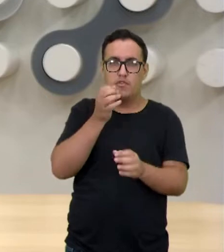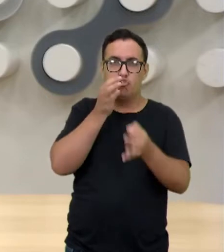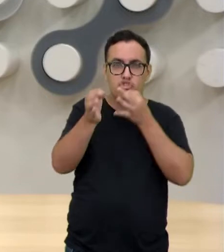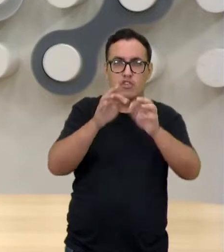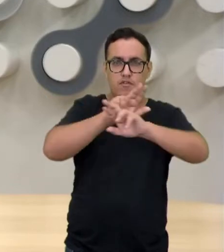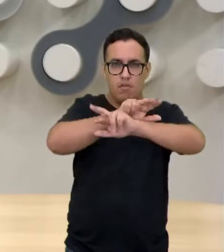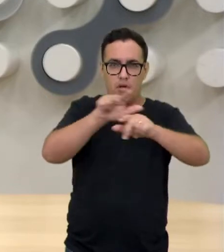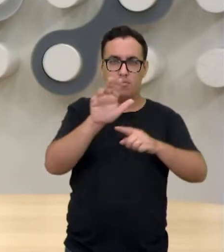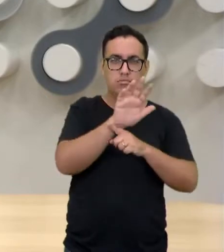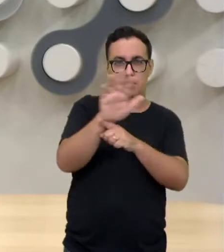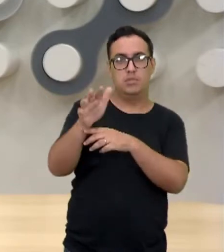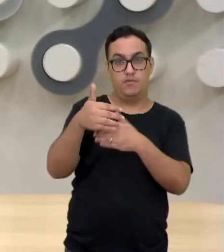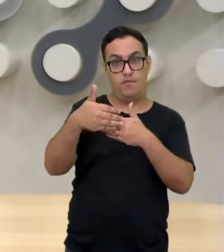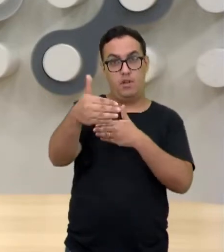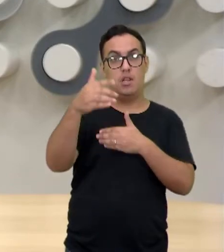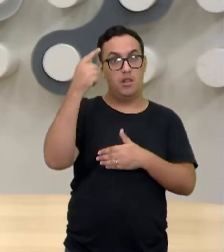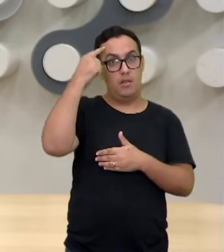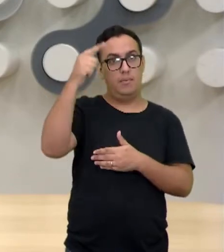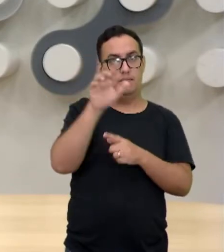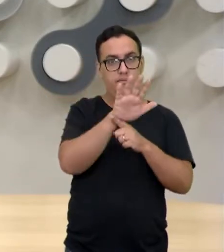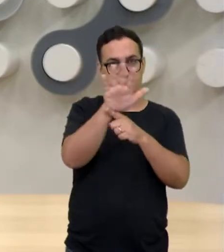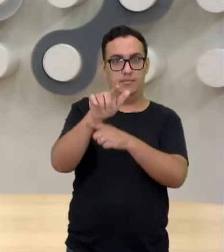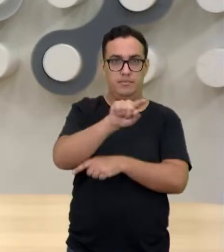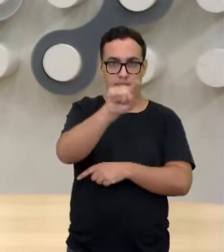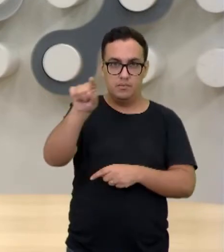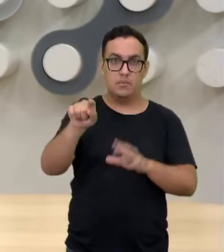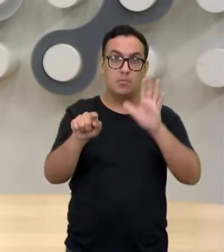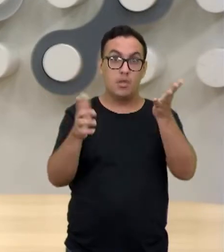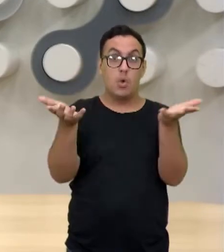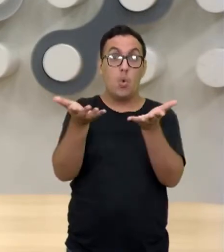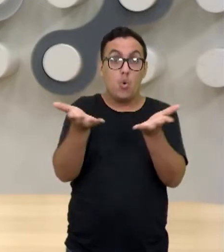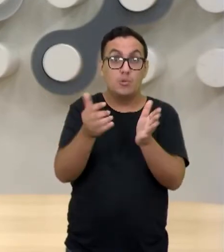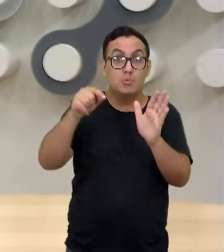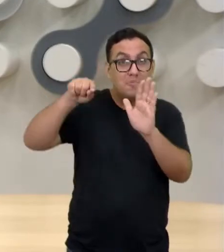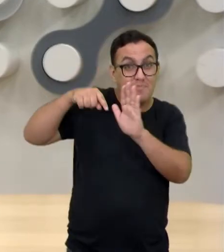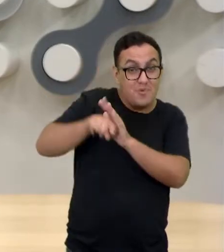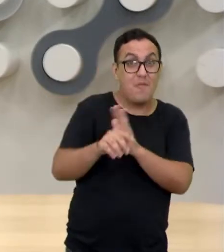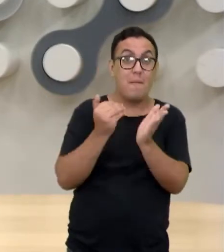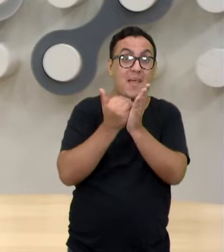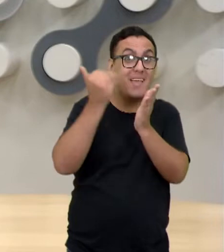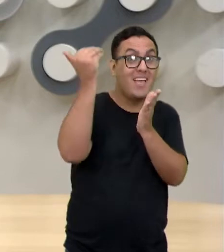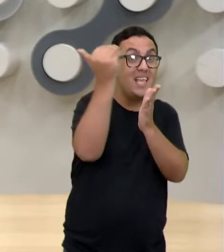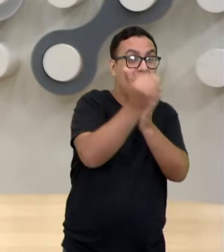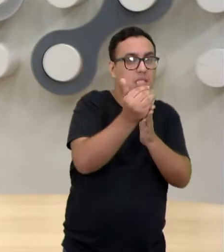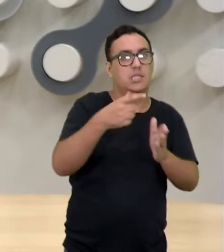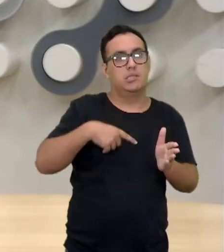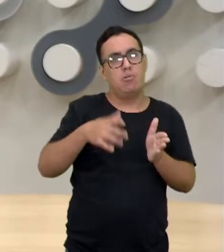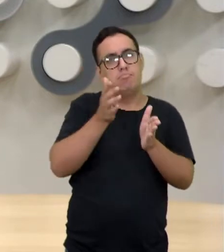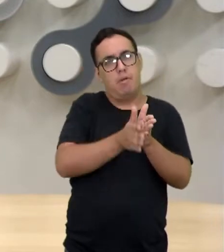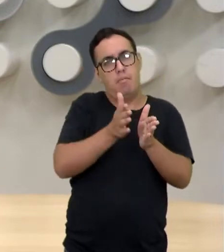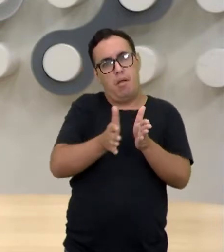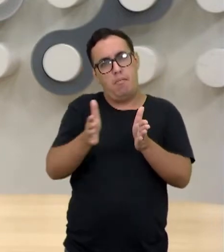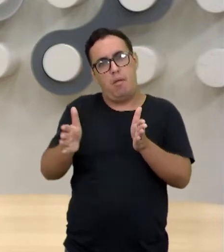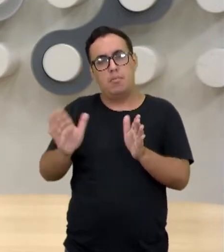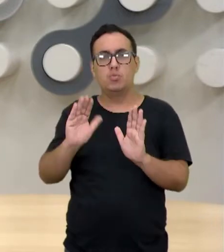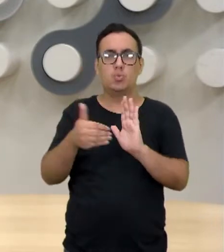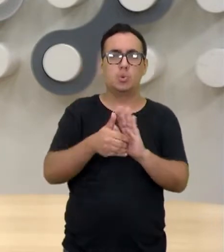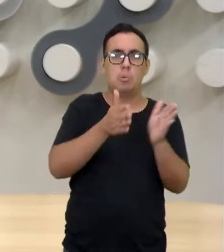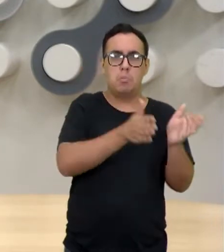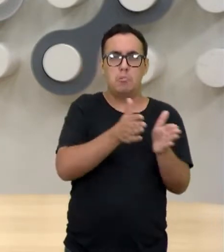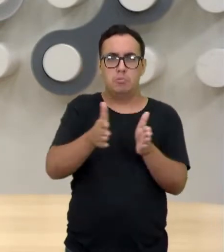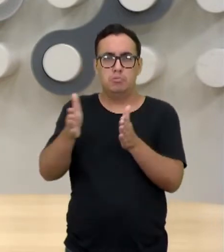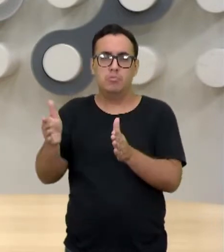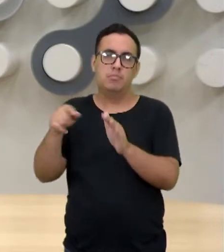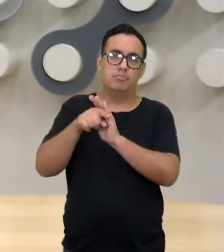um pouquinho com vocês, mas hoje a gente vai se aprofundar um pouquinho mais em uma das etapas, digamos assim, um dos passos